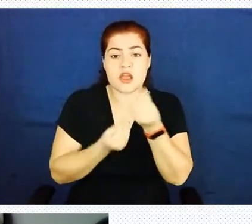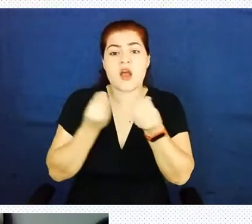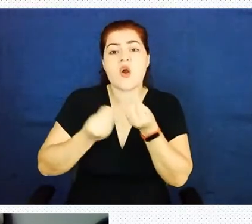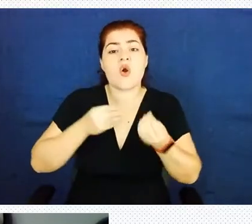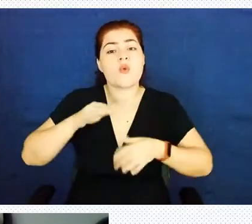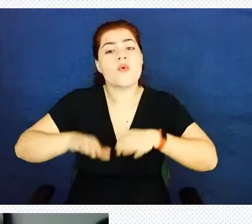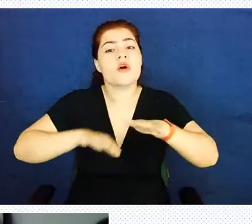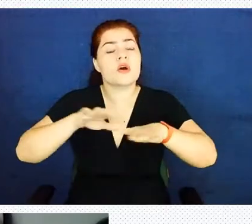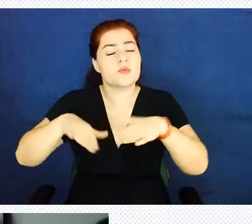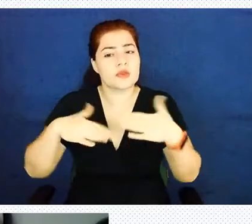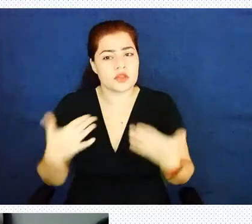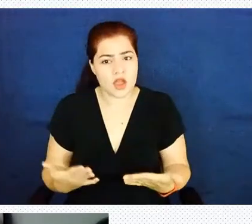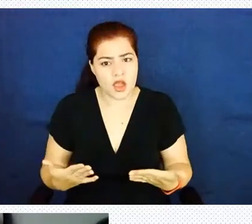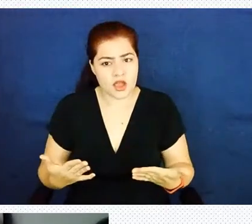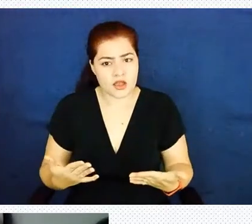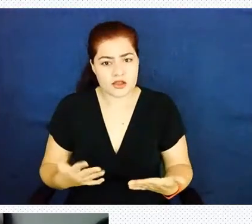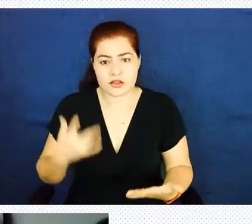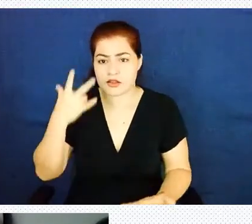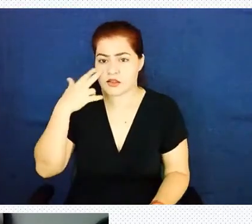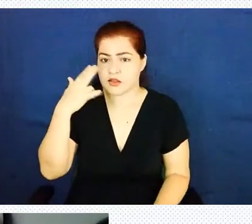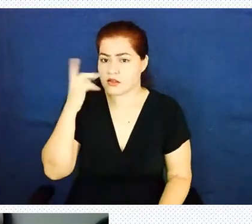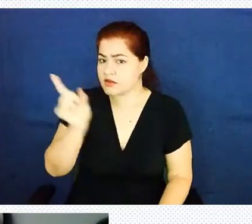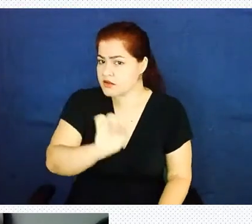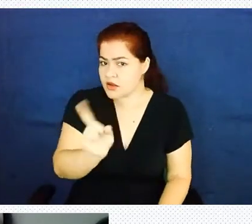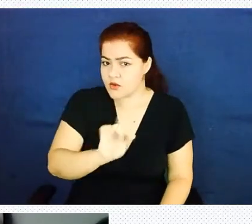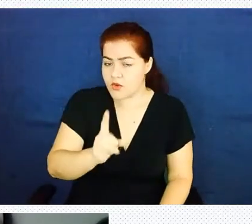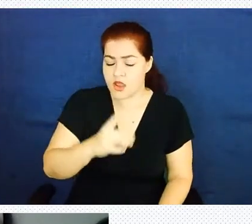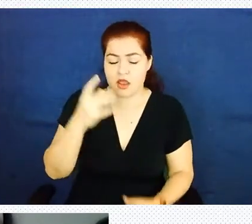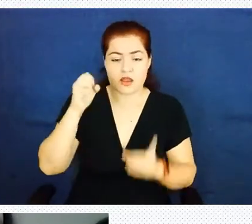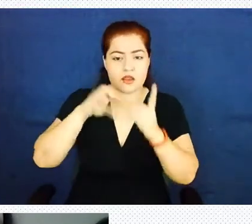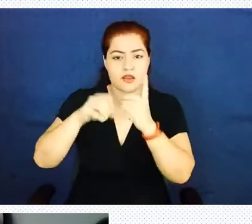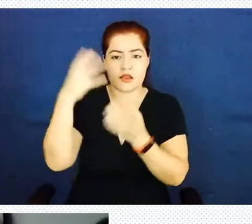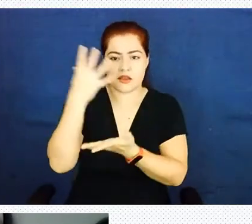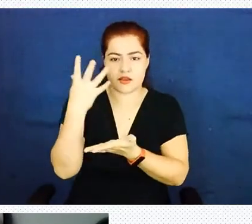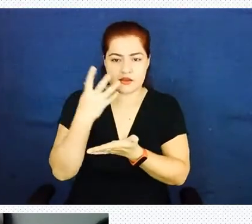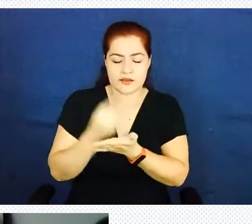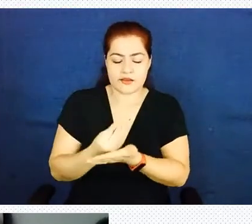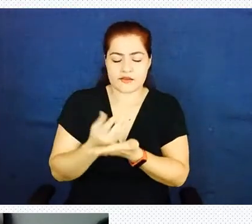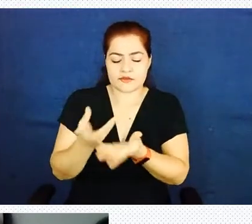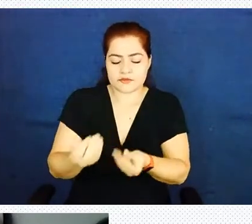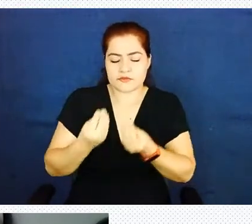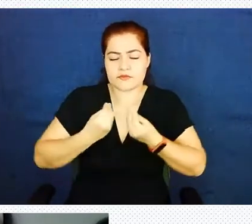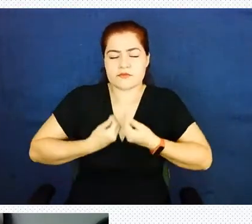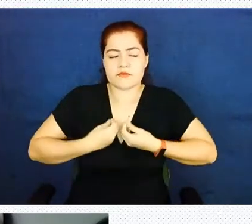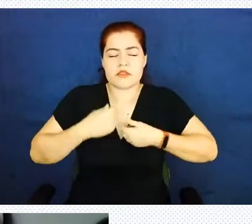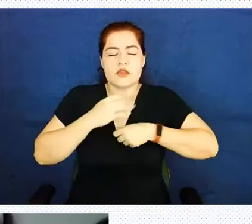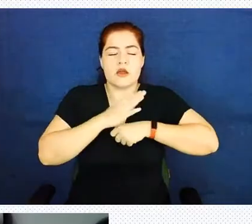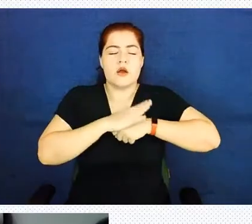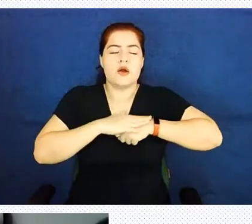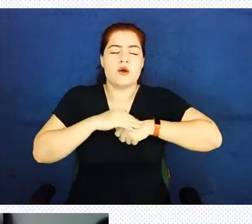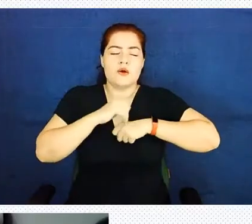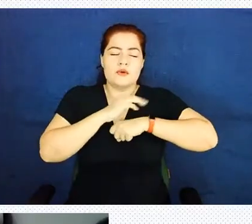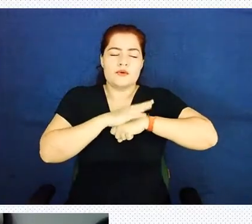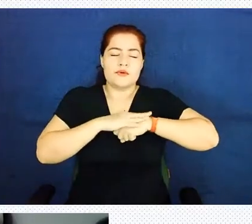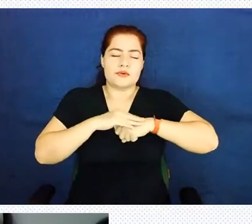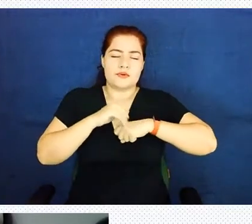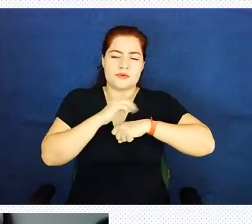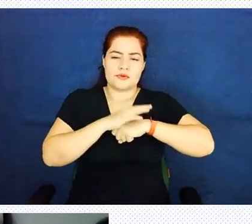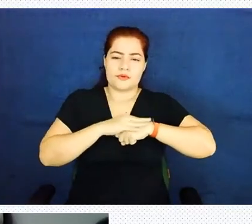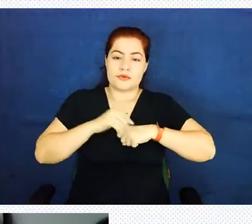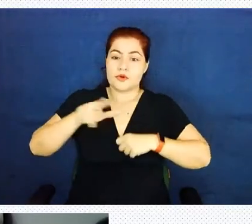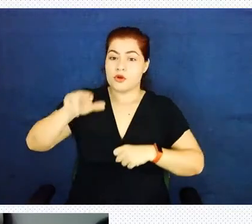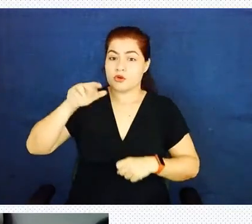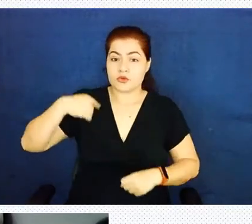caminhar. E a doutrina espírita vem sendo um conforto aos corações. Nunca tivemos